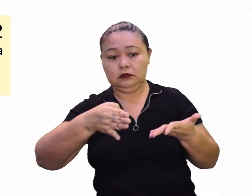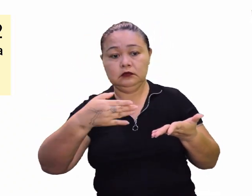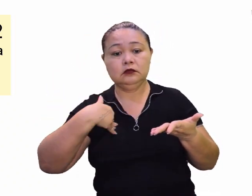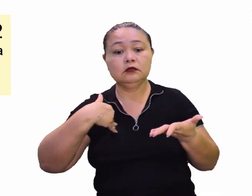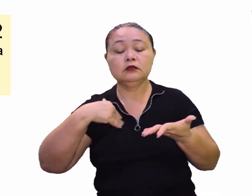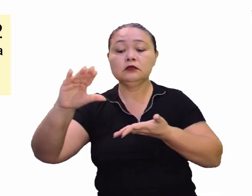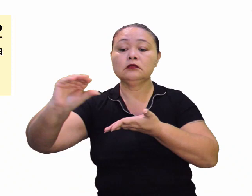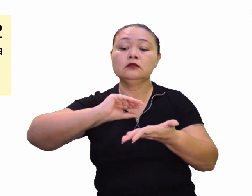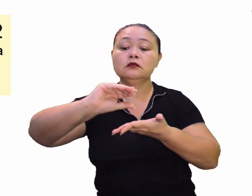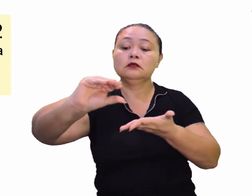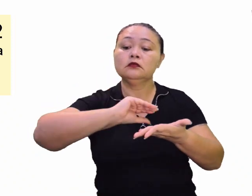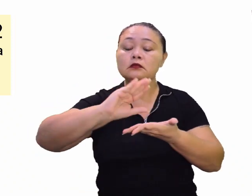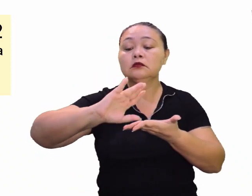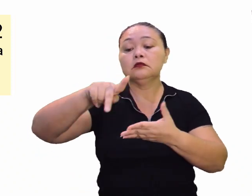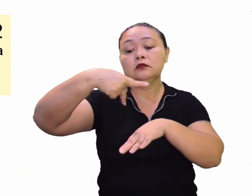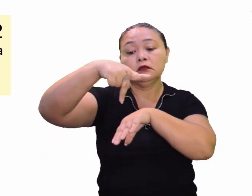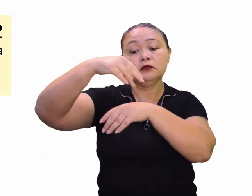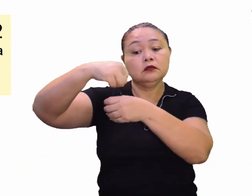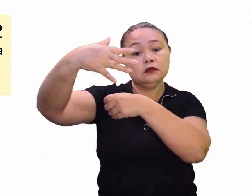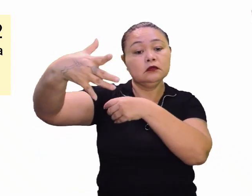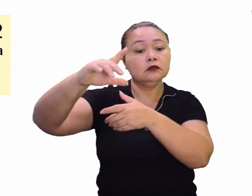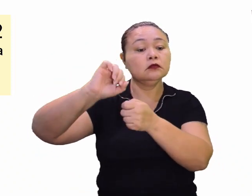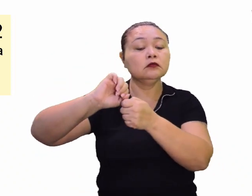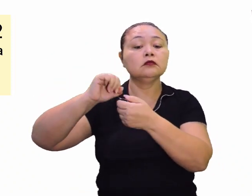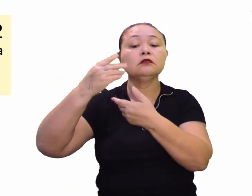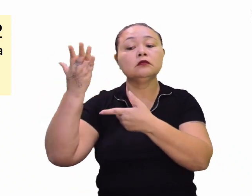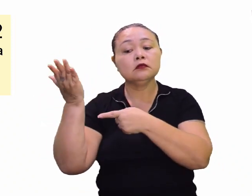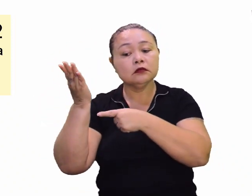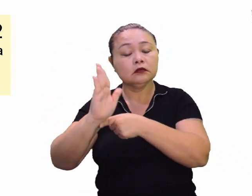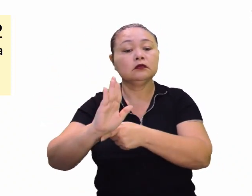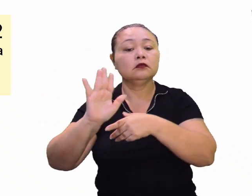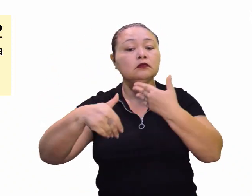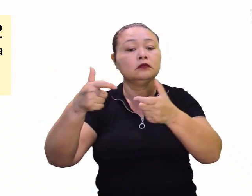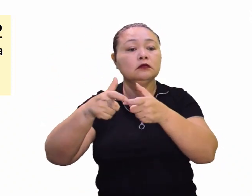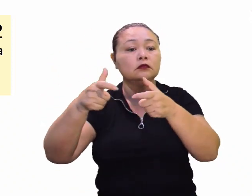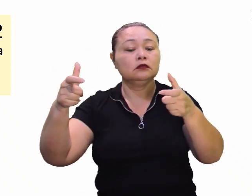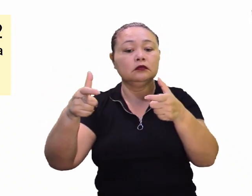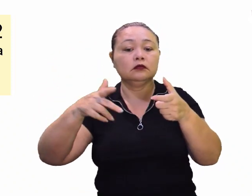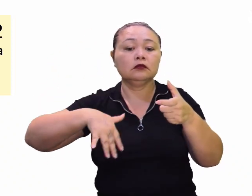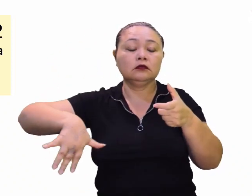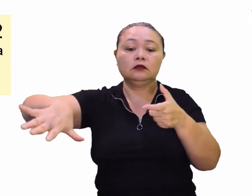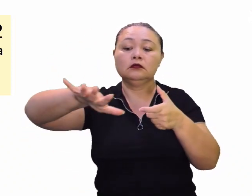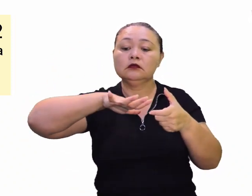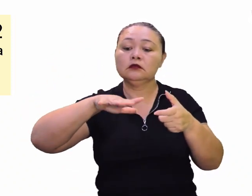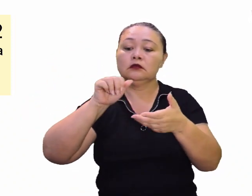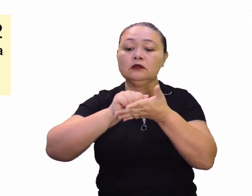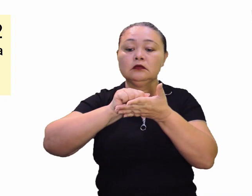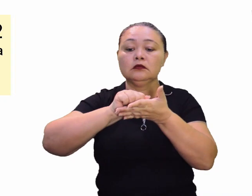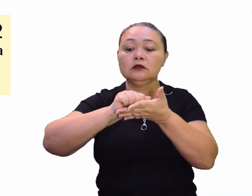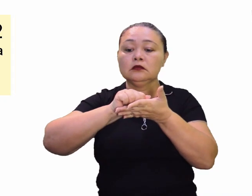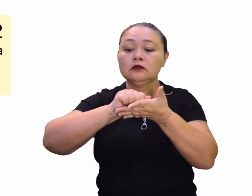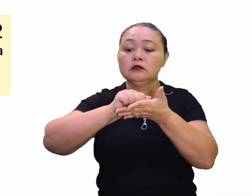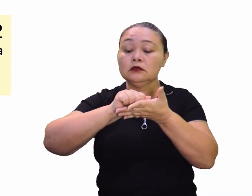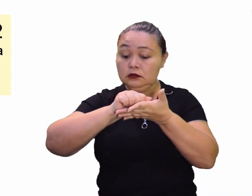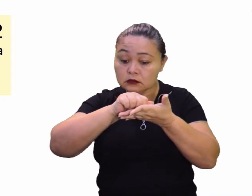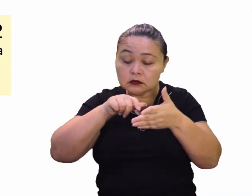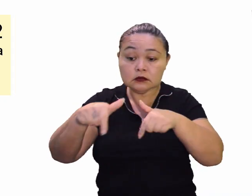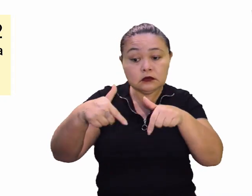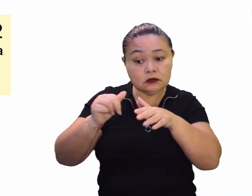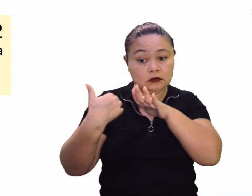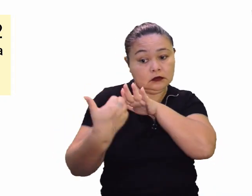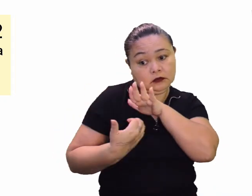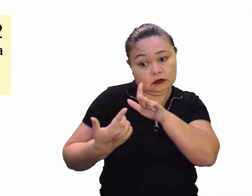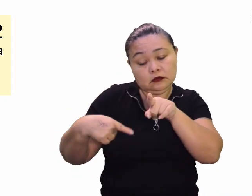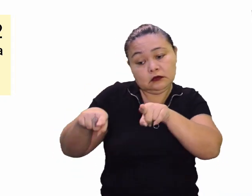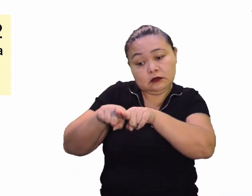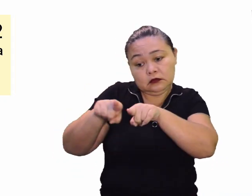dos investimentos estrangeiros, que contribuiu aí para a expansão da atividade industrial e o aumento